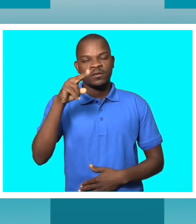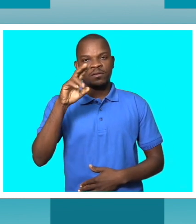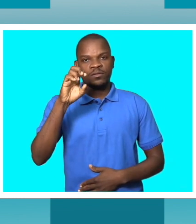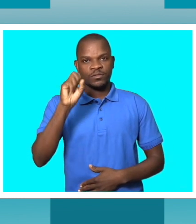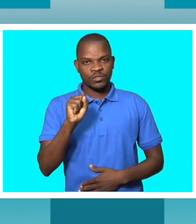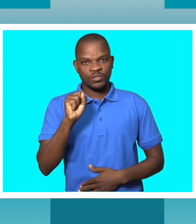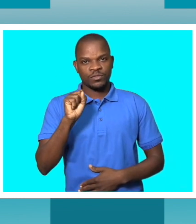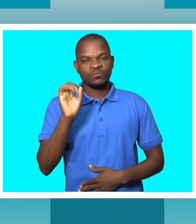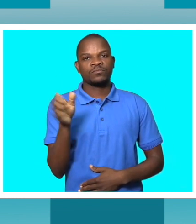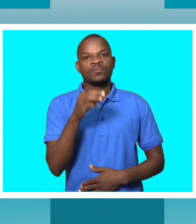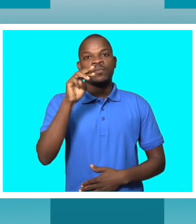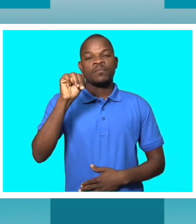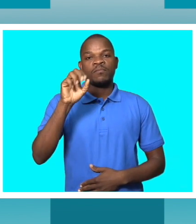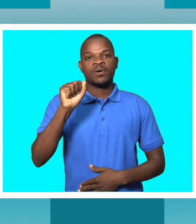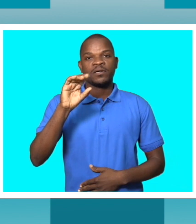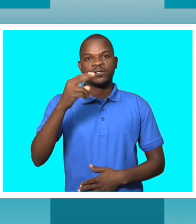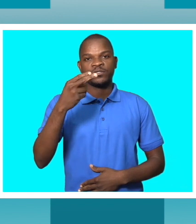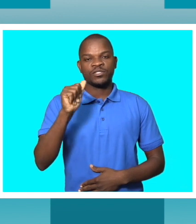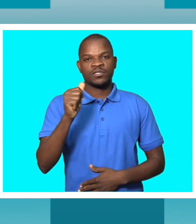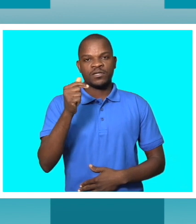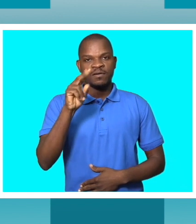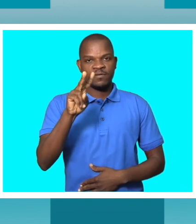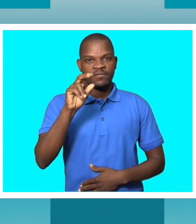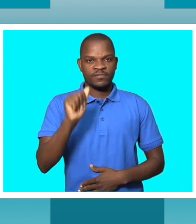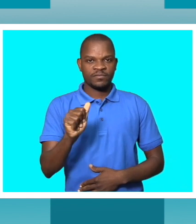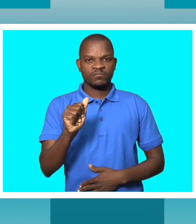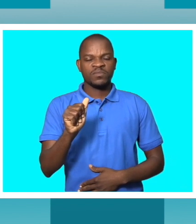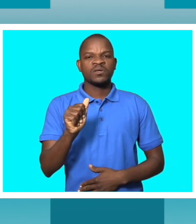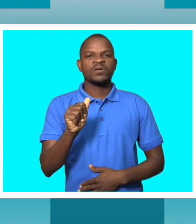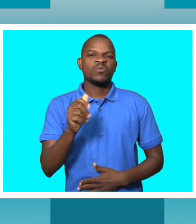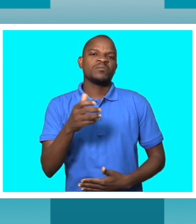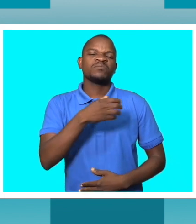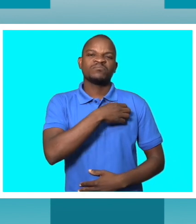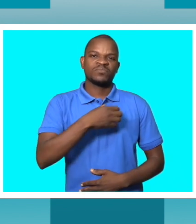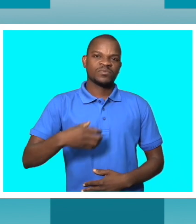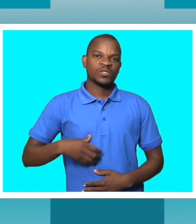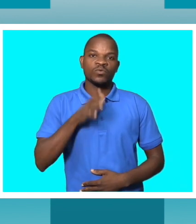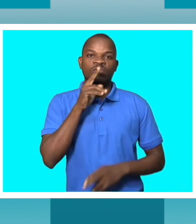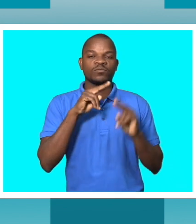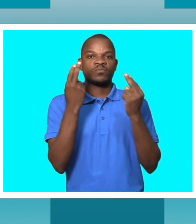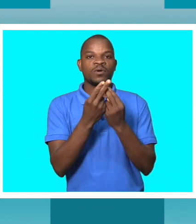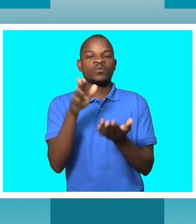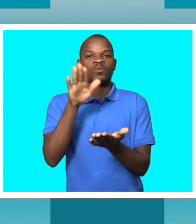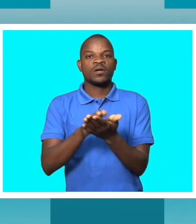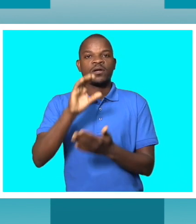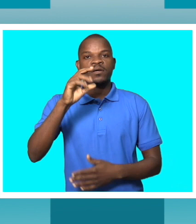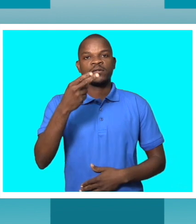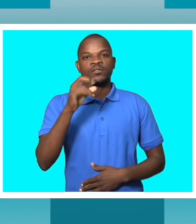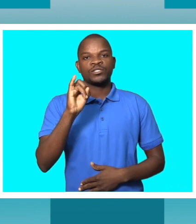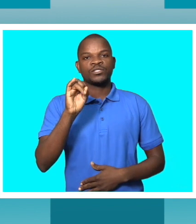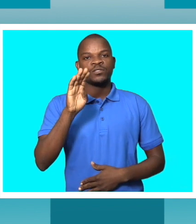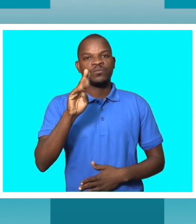Conselho Municipal do Chibuto. Onde agradecemos, senhor presidente, a sua presença e ter concedido,